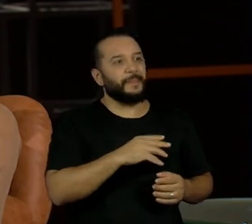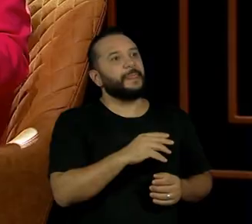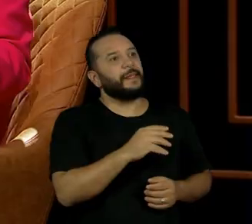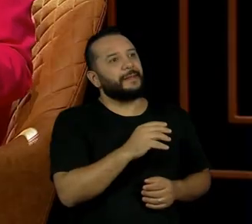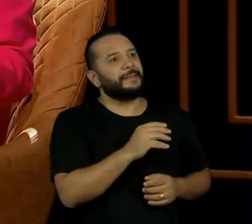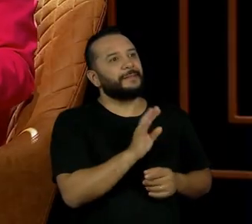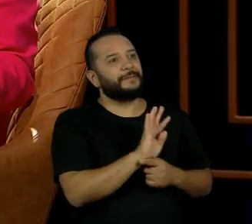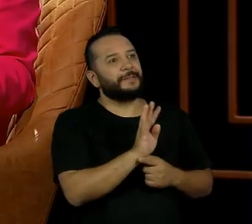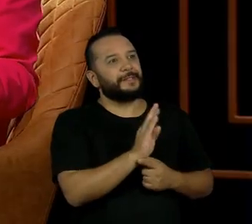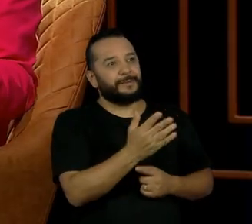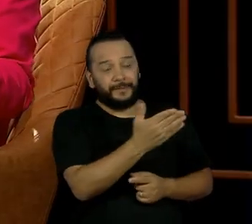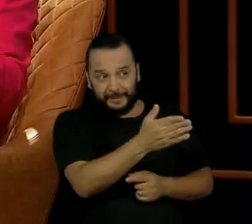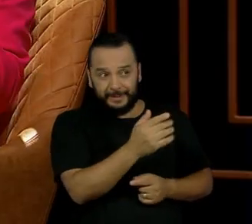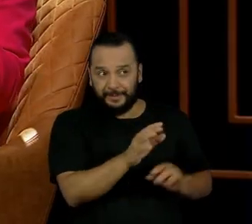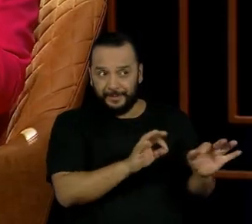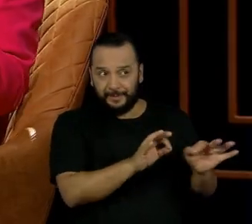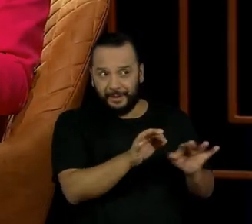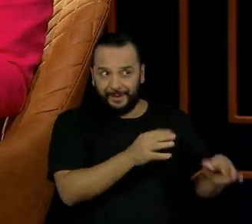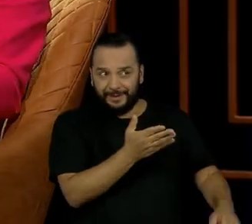que gostoso